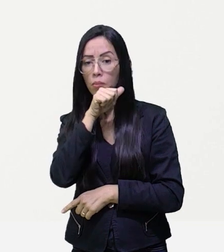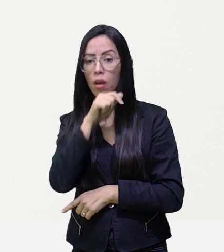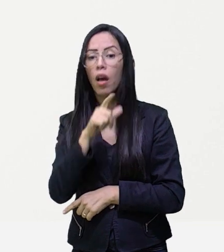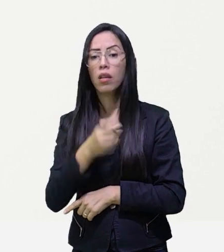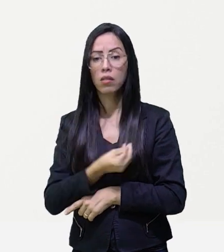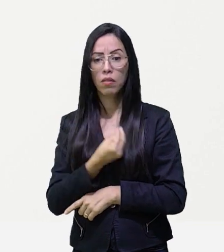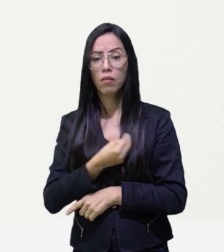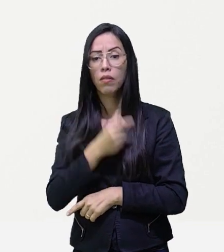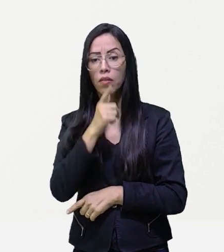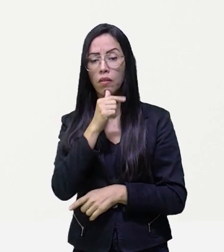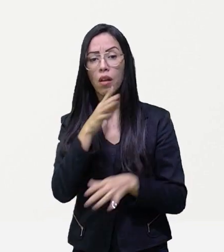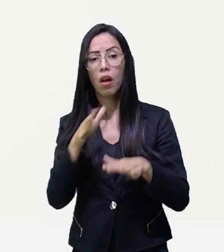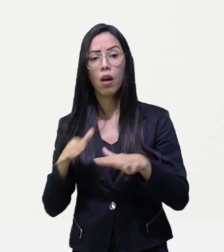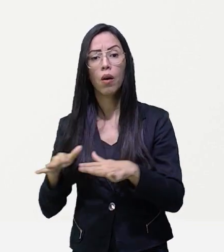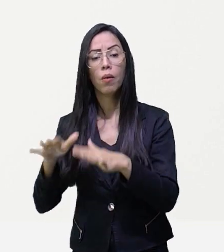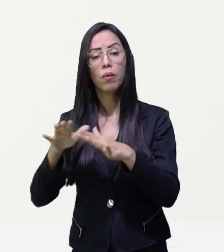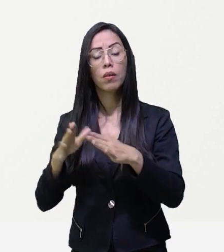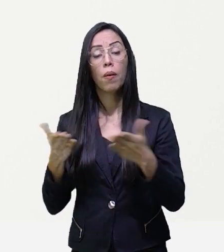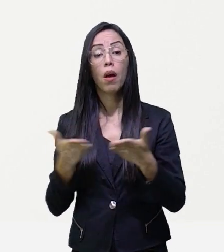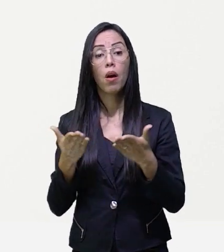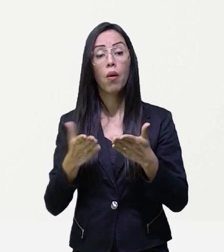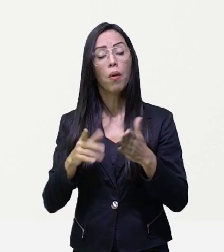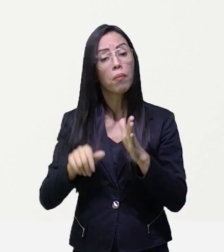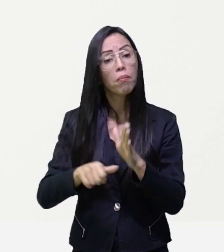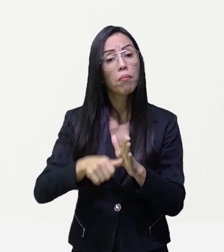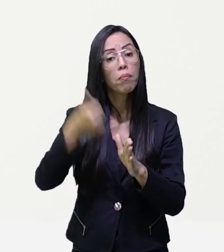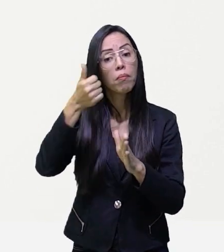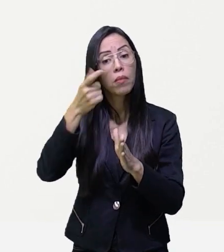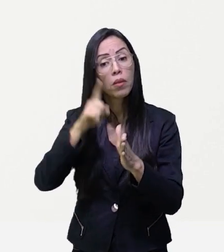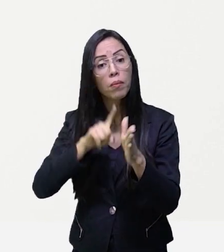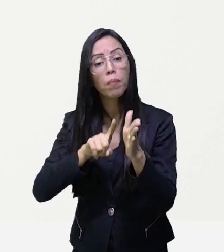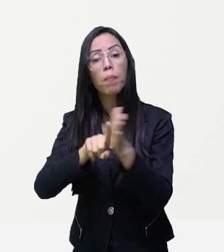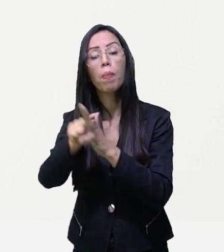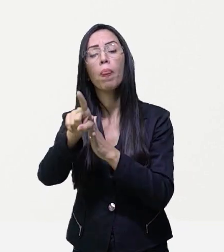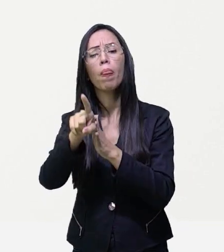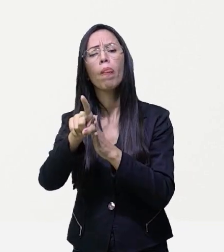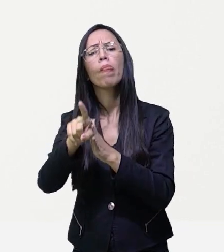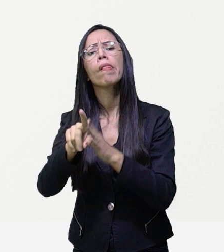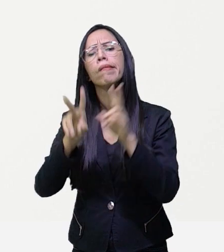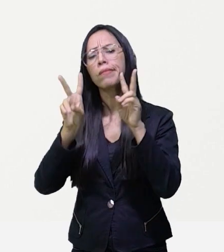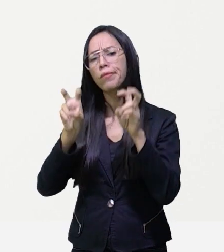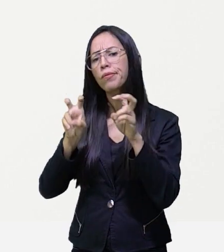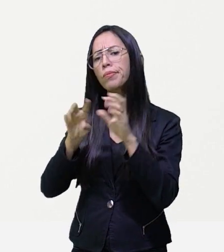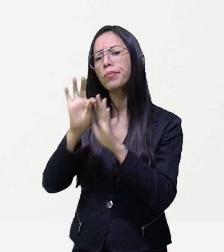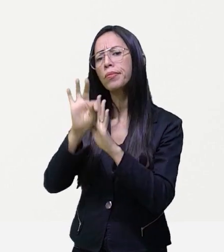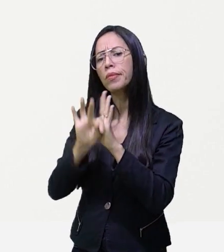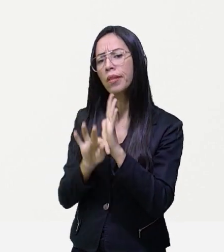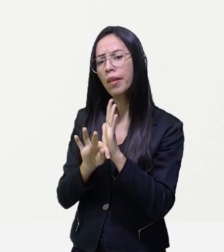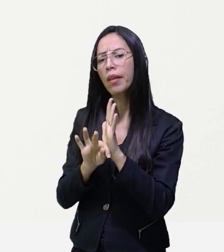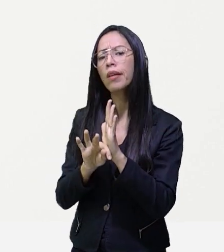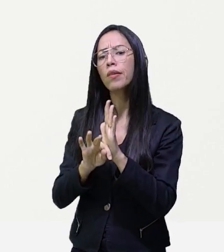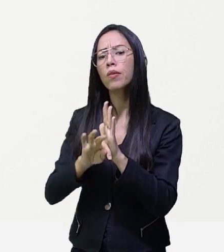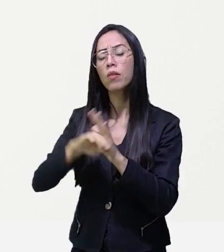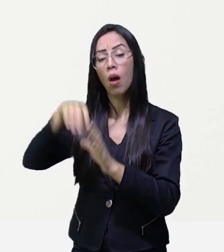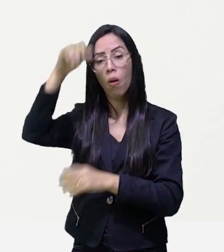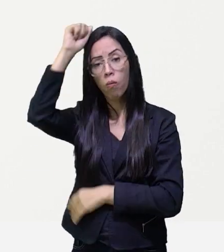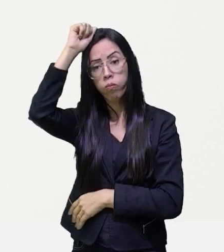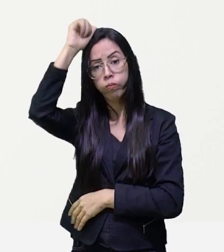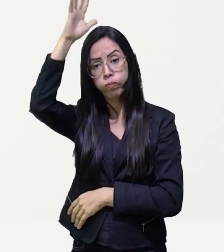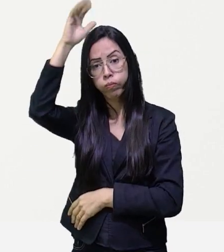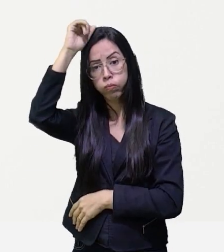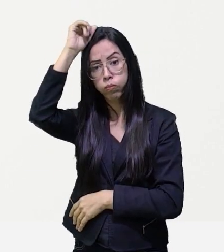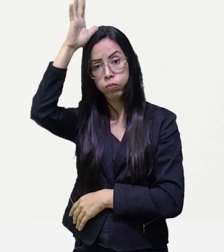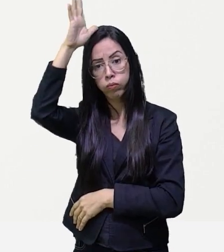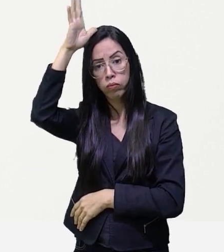lá. A primeira questão vamos resolver aqui, ó. De acordo com o texto, as baleias são